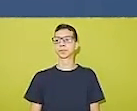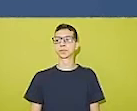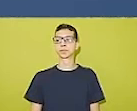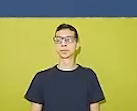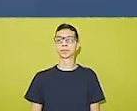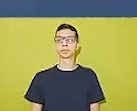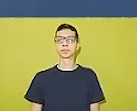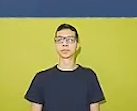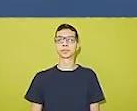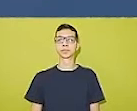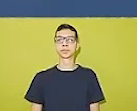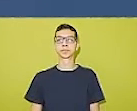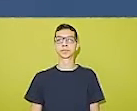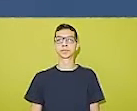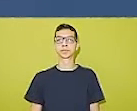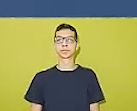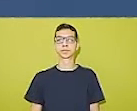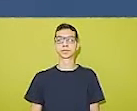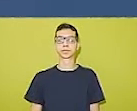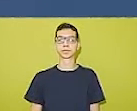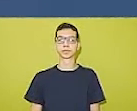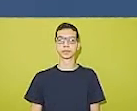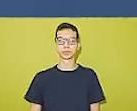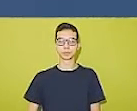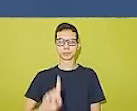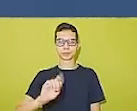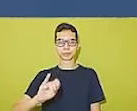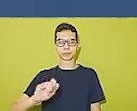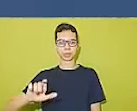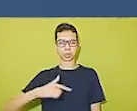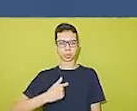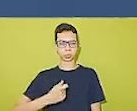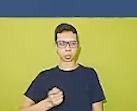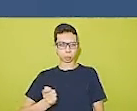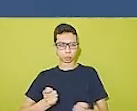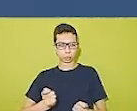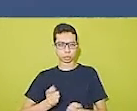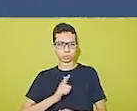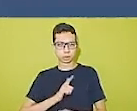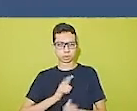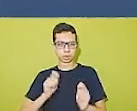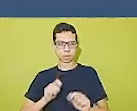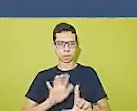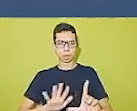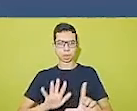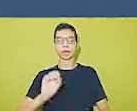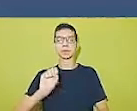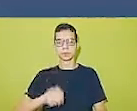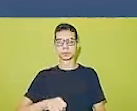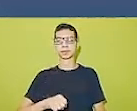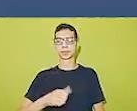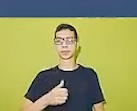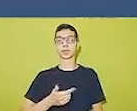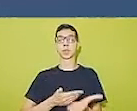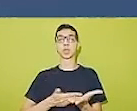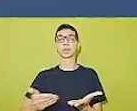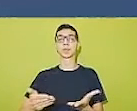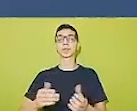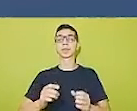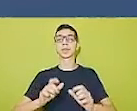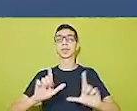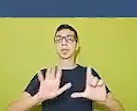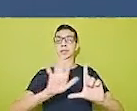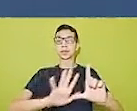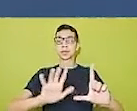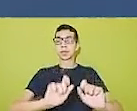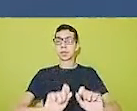Tô. O controle então... tá certo, doutora. Tá bom. Eu só não estou conseguindo iniciar a tela cheia, tá? Mas acho que está dando para ler tranquilo,